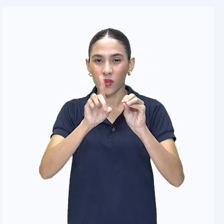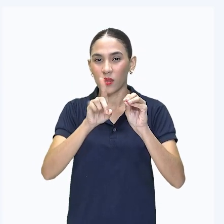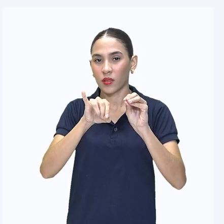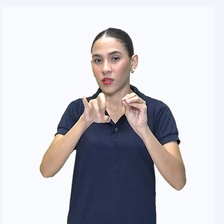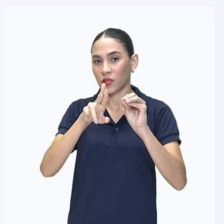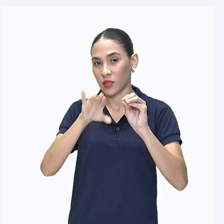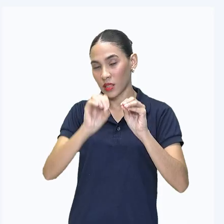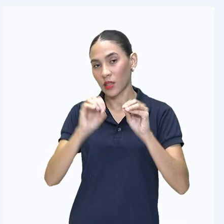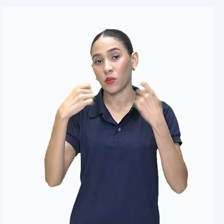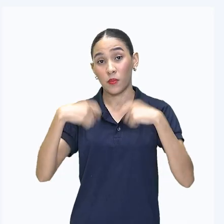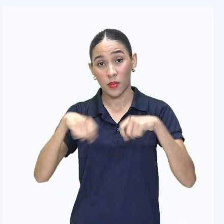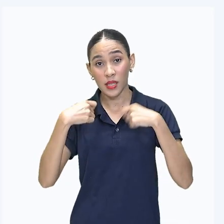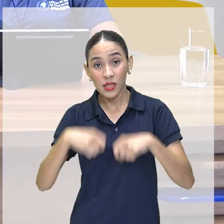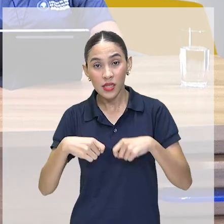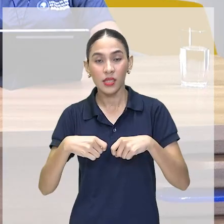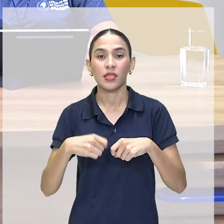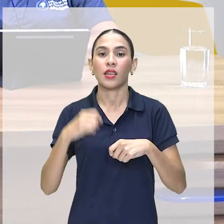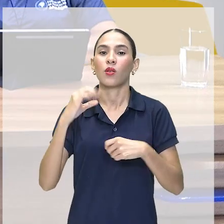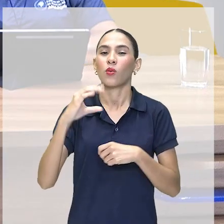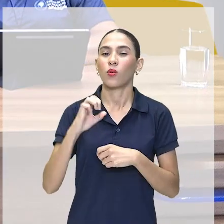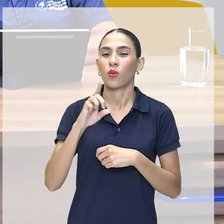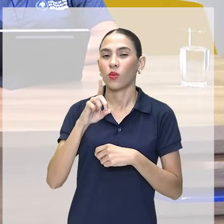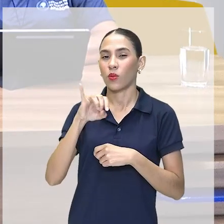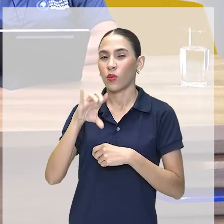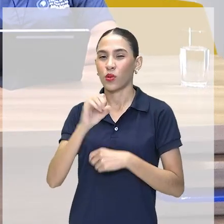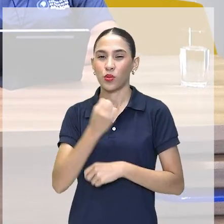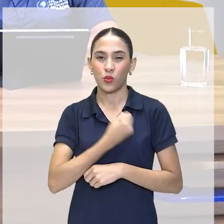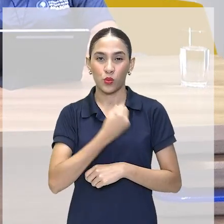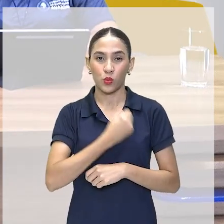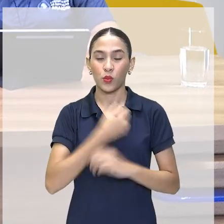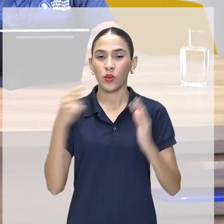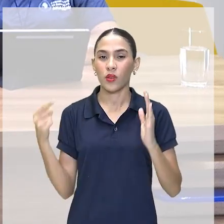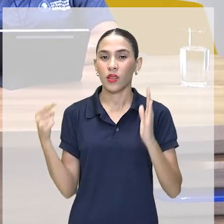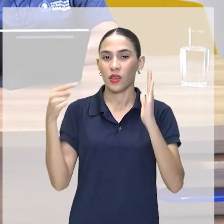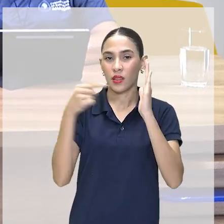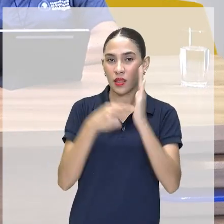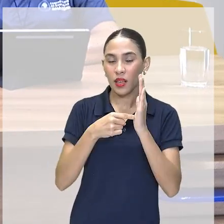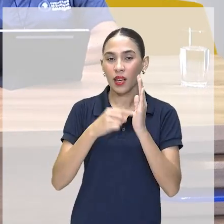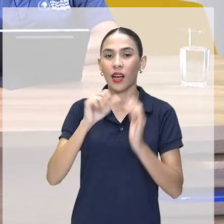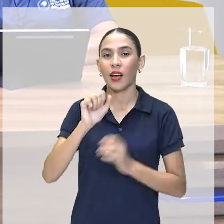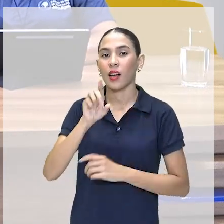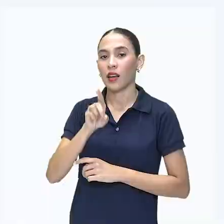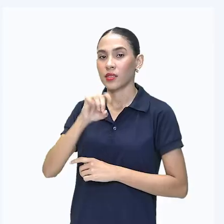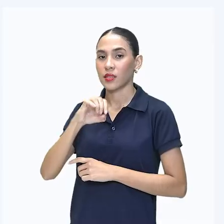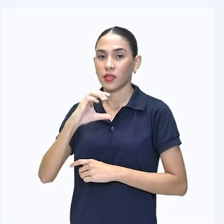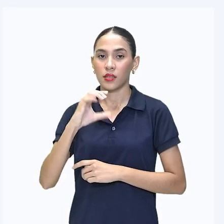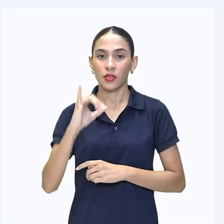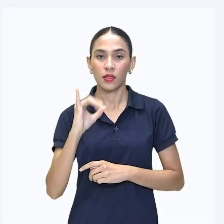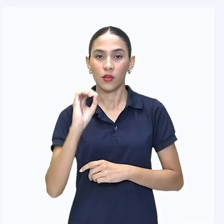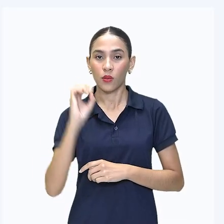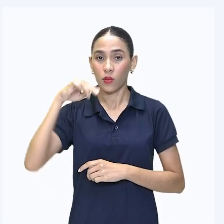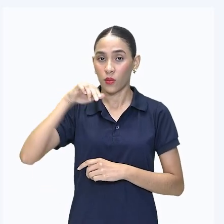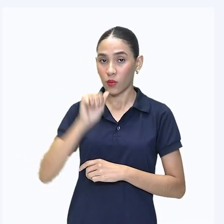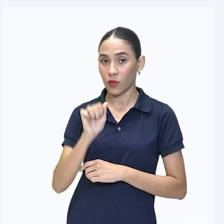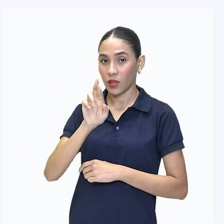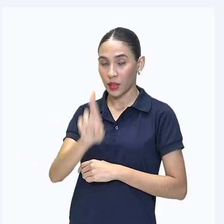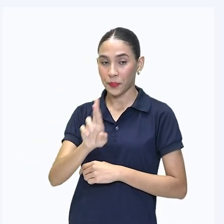eu preciso digitar o código e clicar, aqui no caso, no botão adicionar, certo?